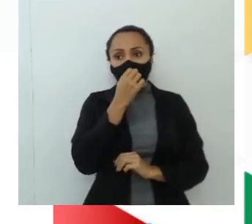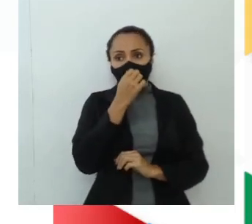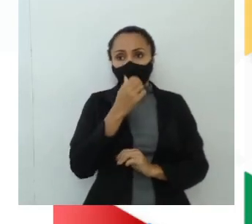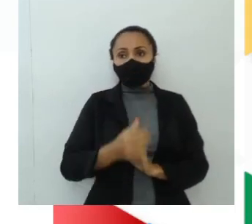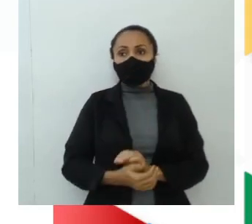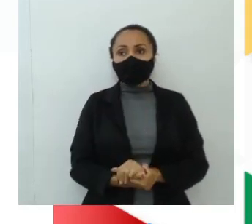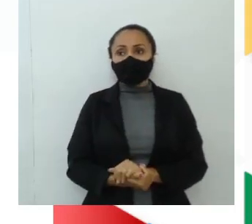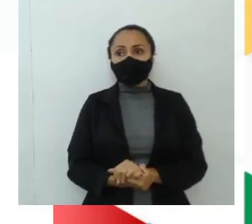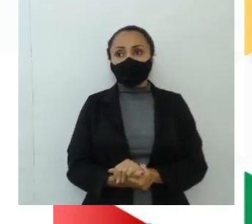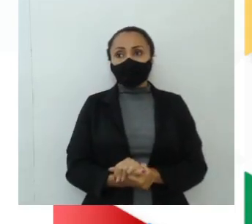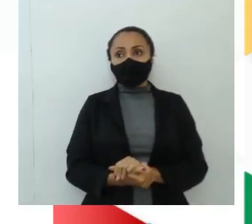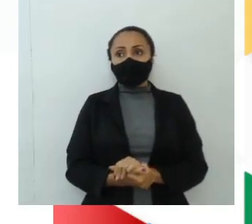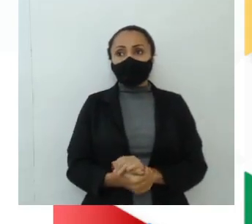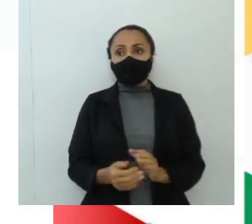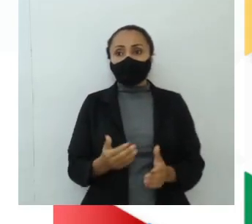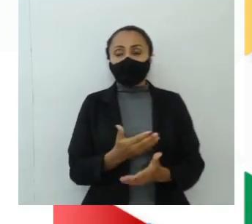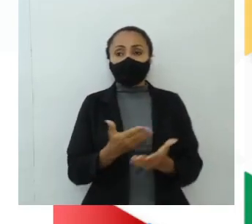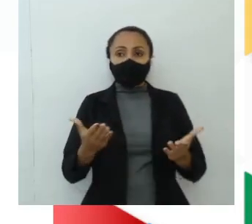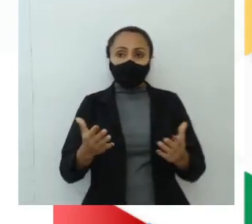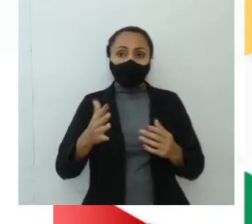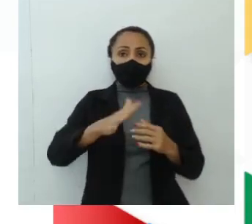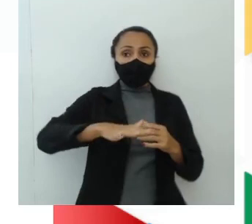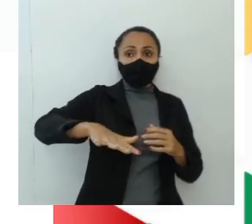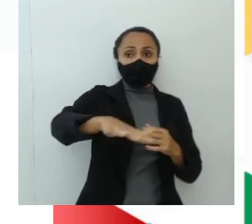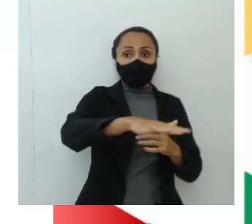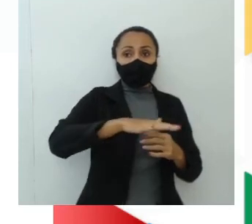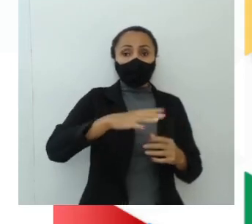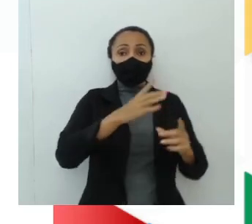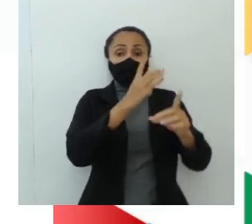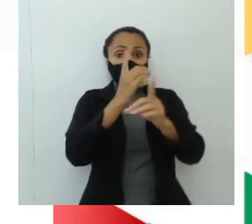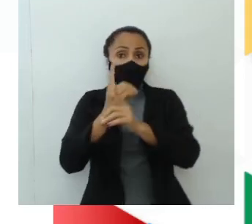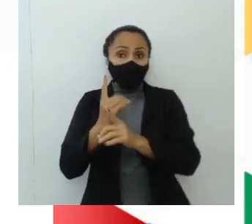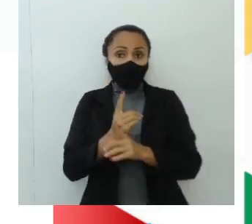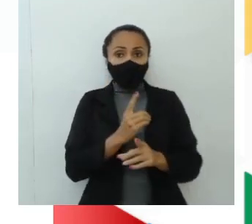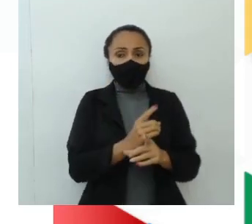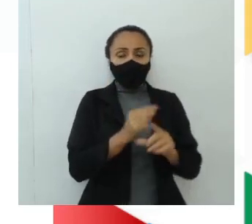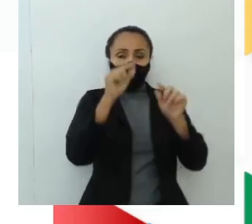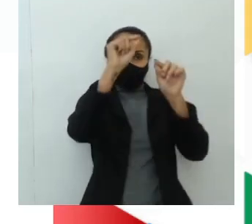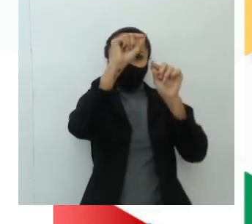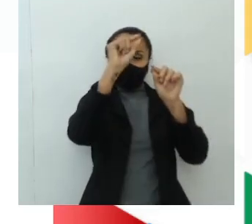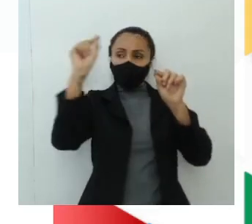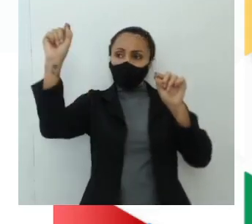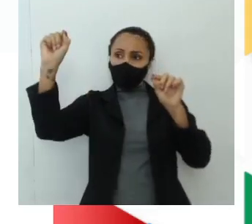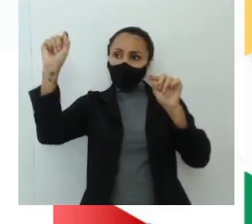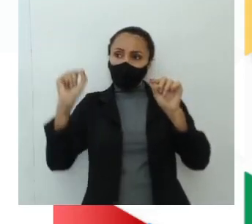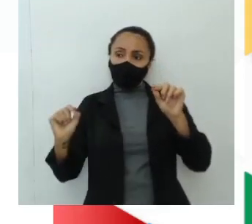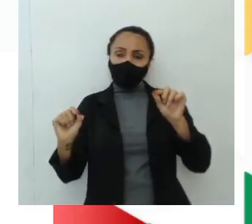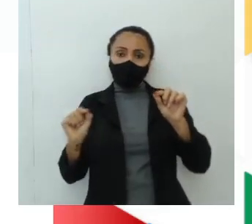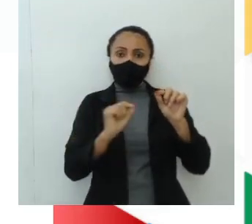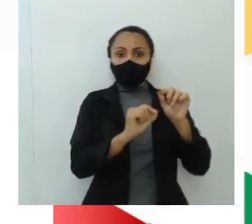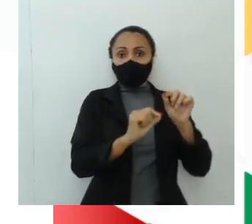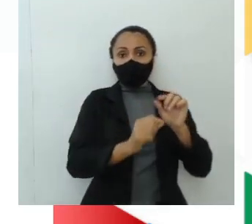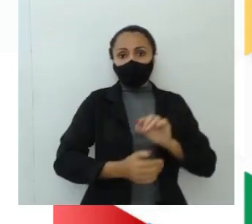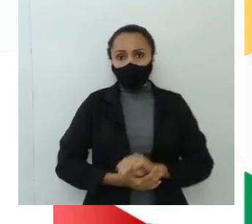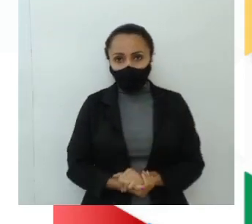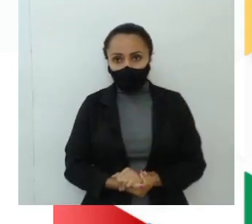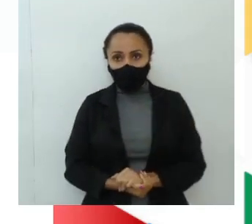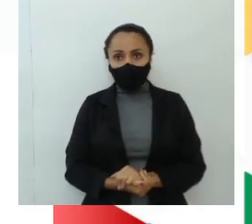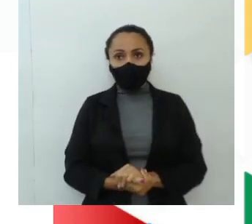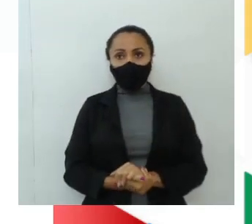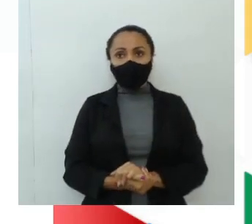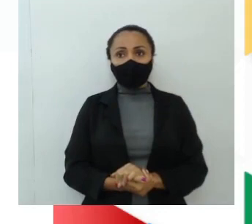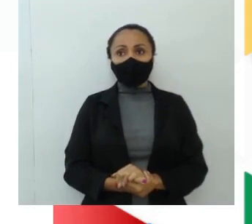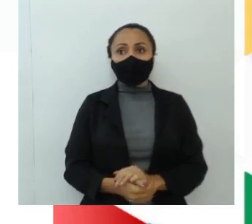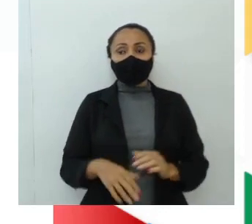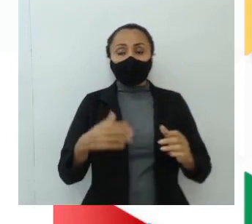Os vértices são esses pares, o encontro desses pontos aí, tá? Então, em polígono, assim como